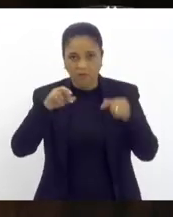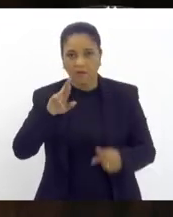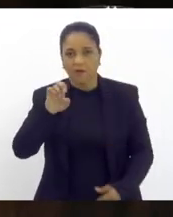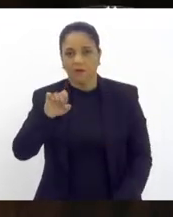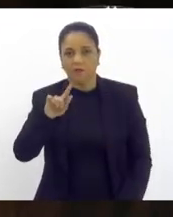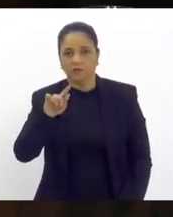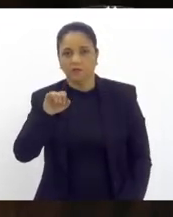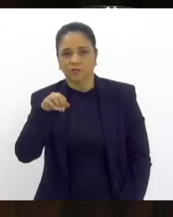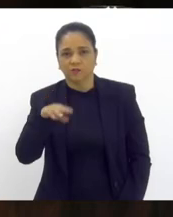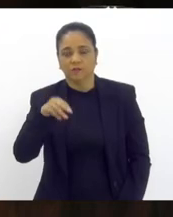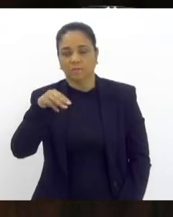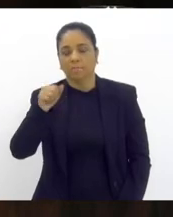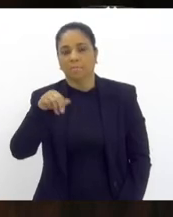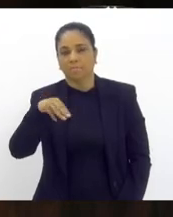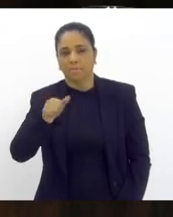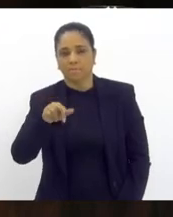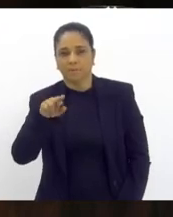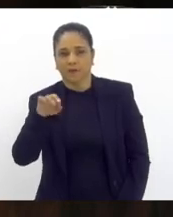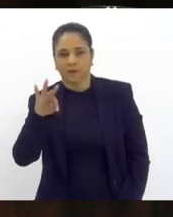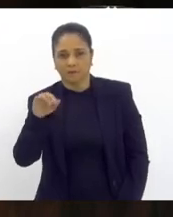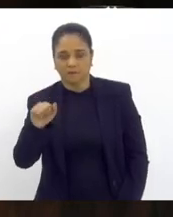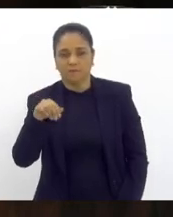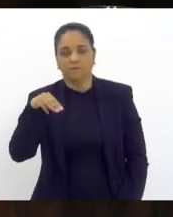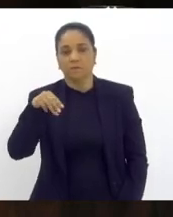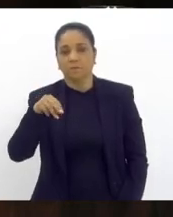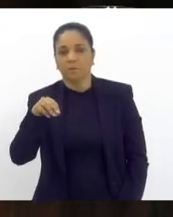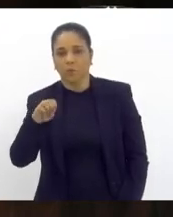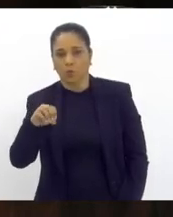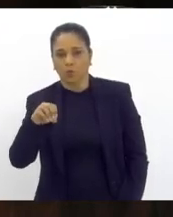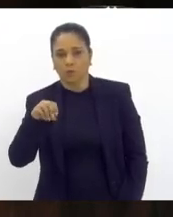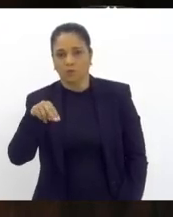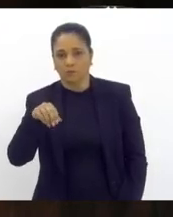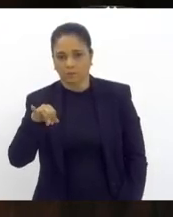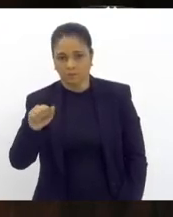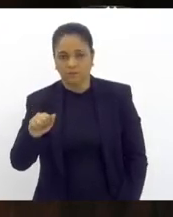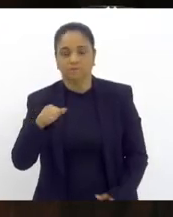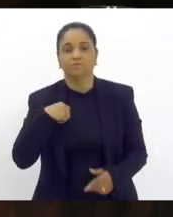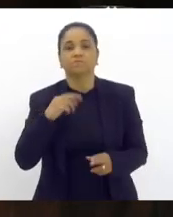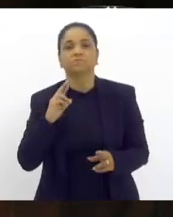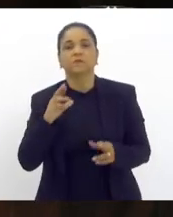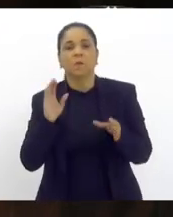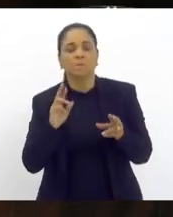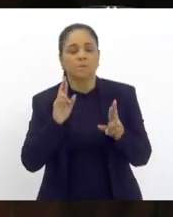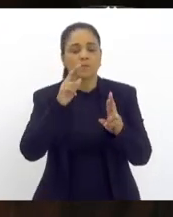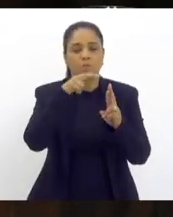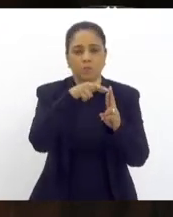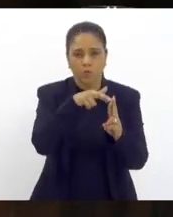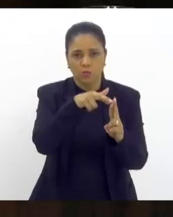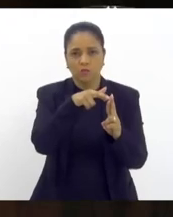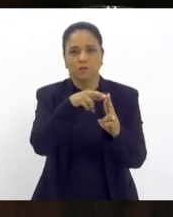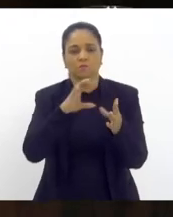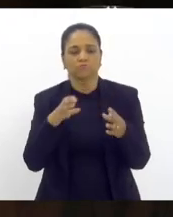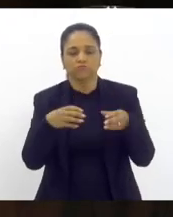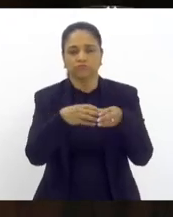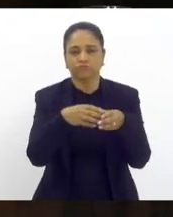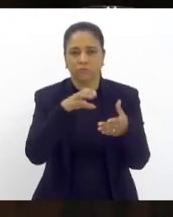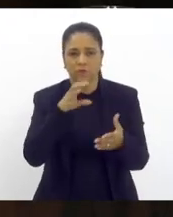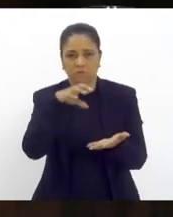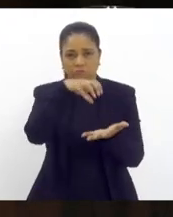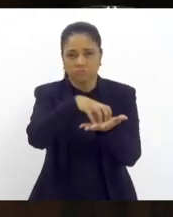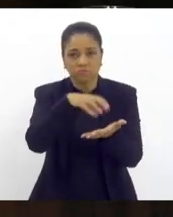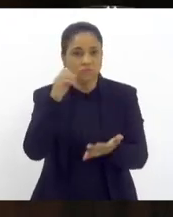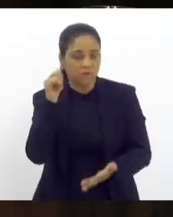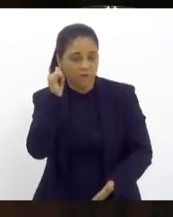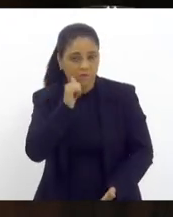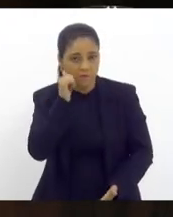Marta Rocha e Mônica Francisco, que institui a Procuradoria Especial da Mulher no âmbito da Assembleia Legislativa do Estado do